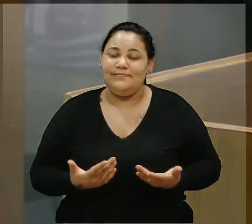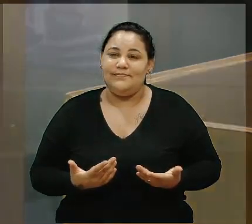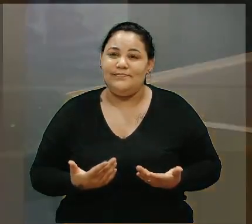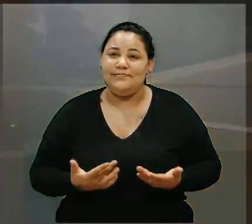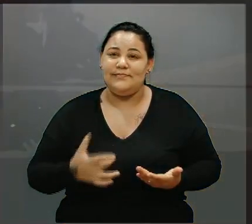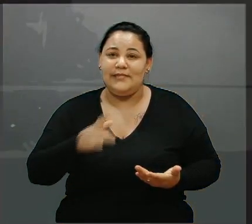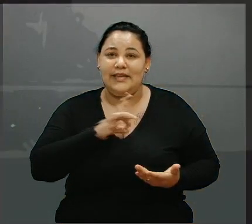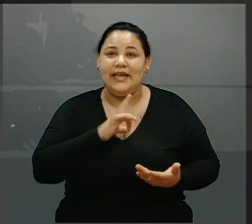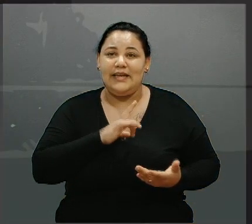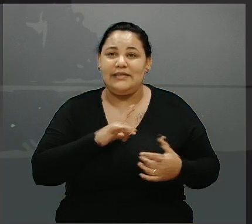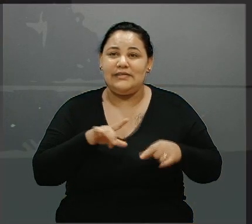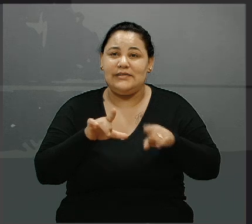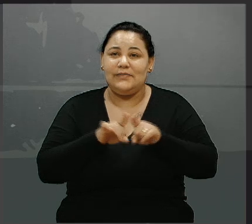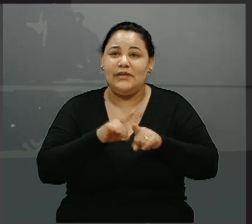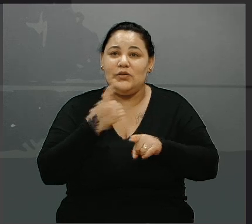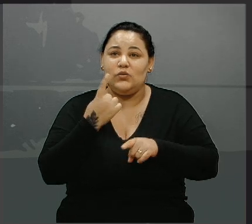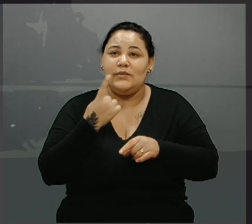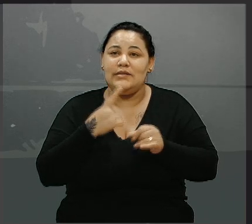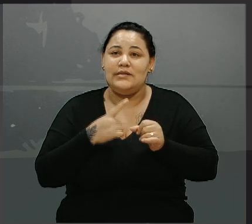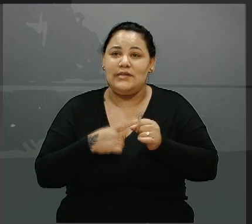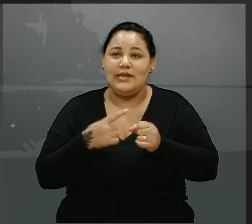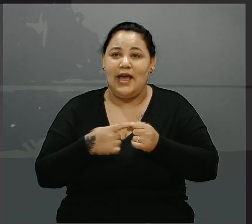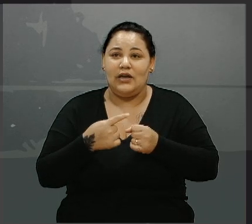tem até alguma cidade aqui que,